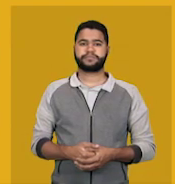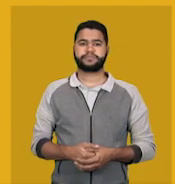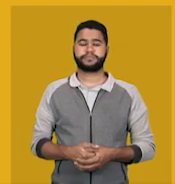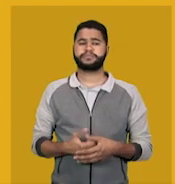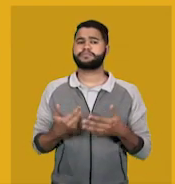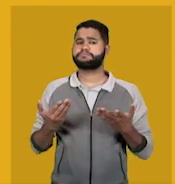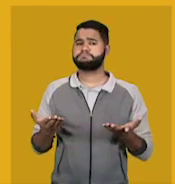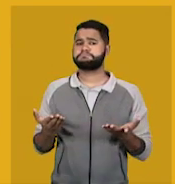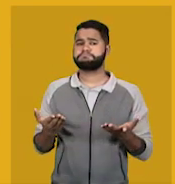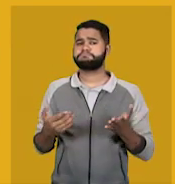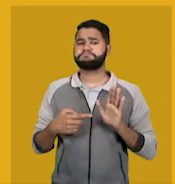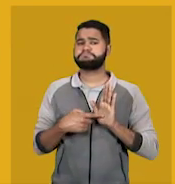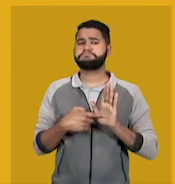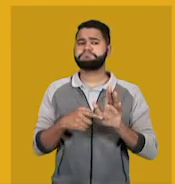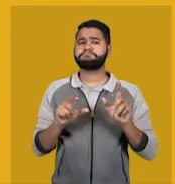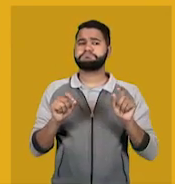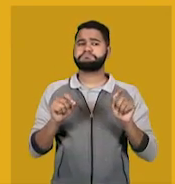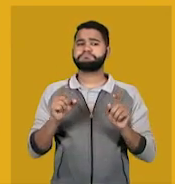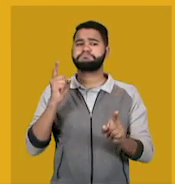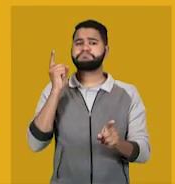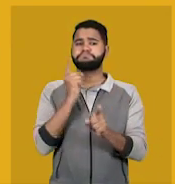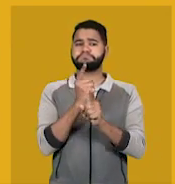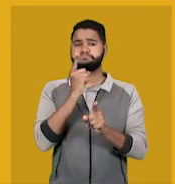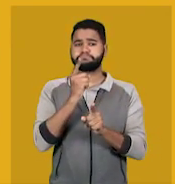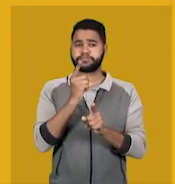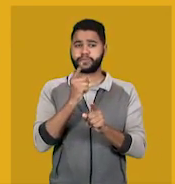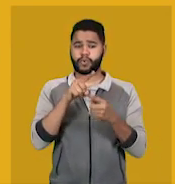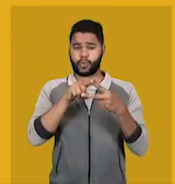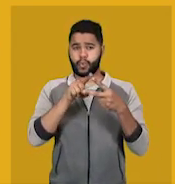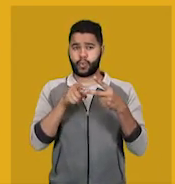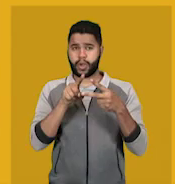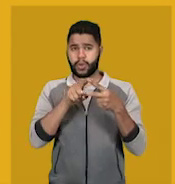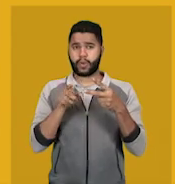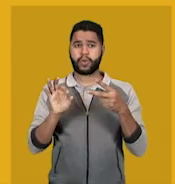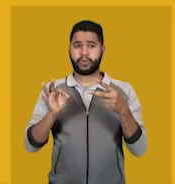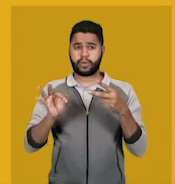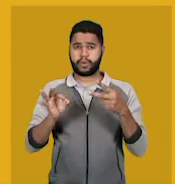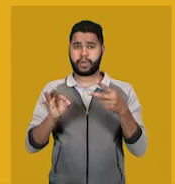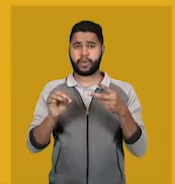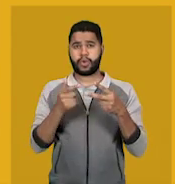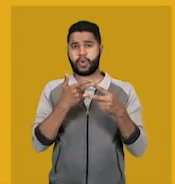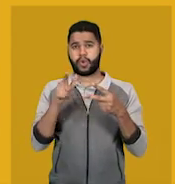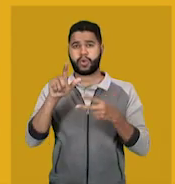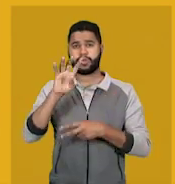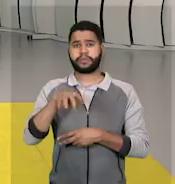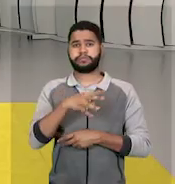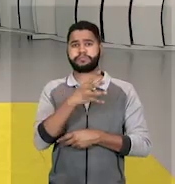O que isso quer me dizer? Eu quero descobrir o ângulo, não quero? Então vou naquela outra tabela.